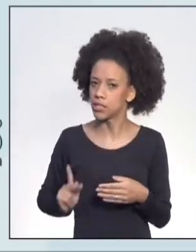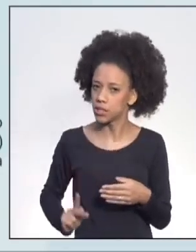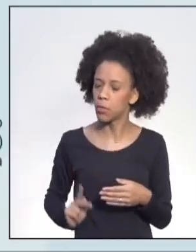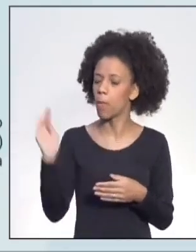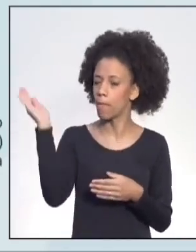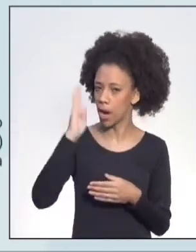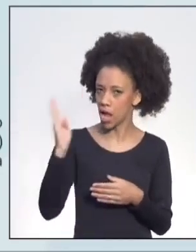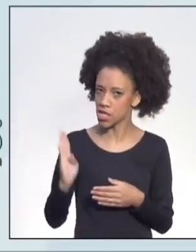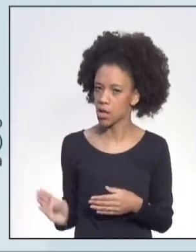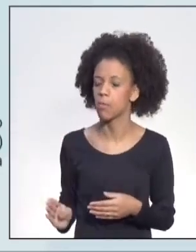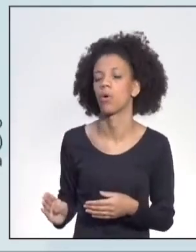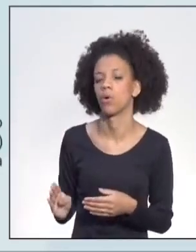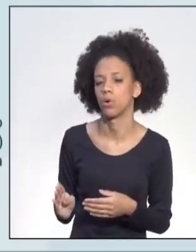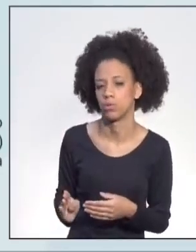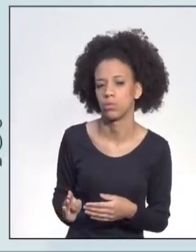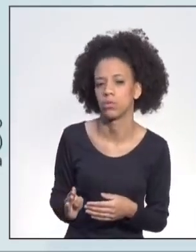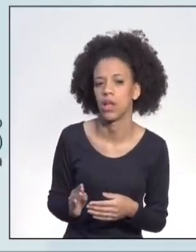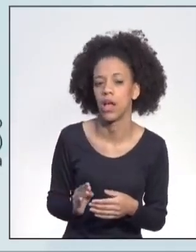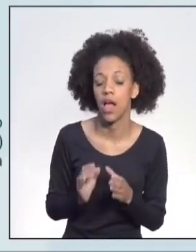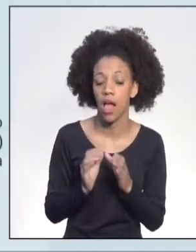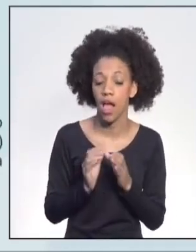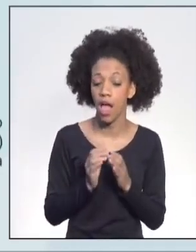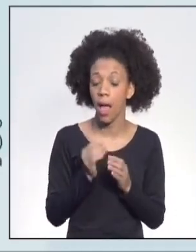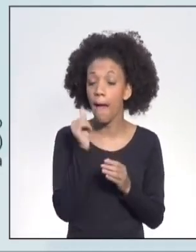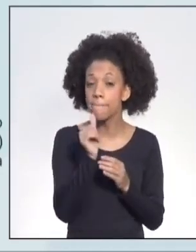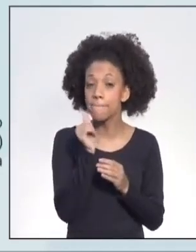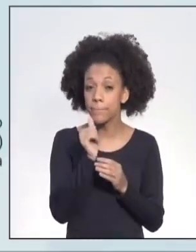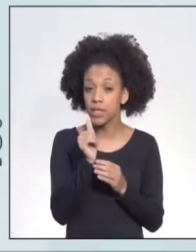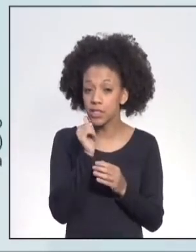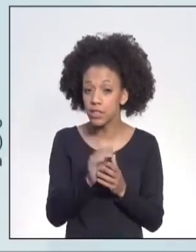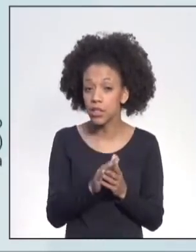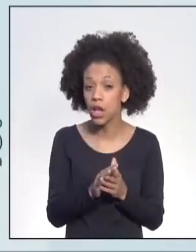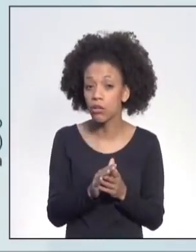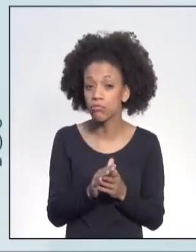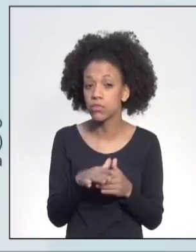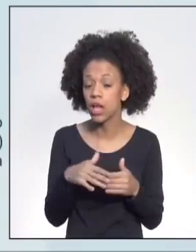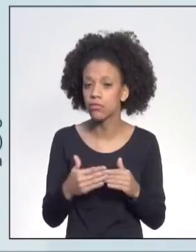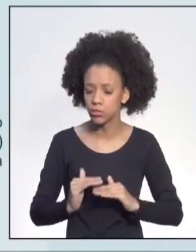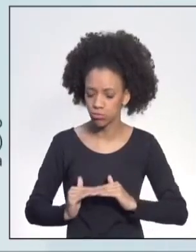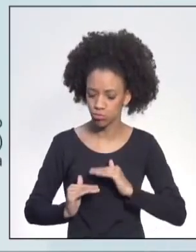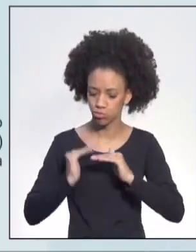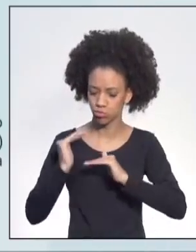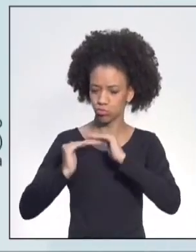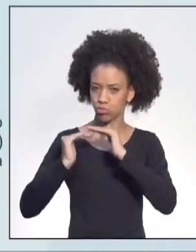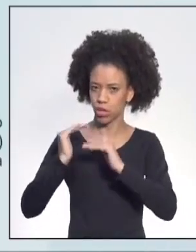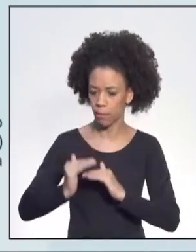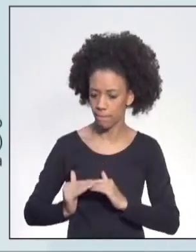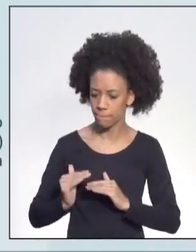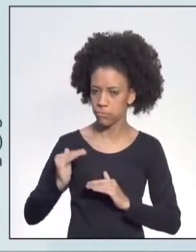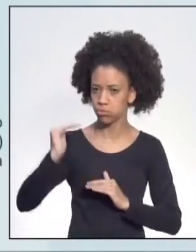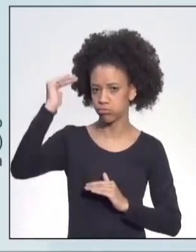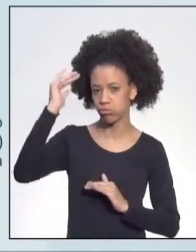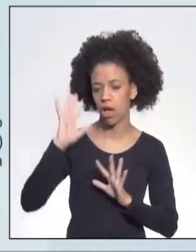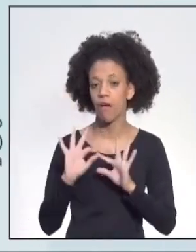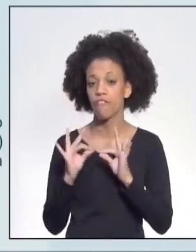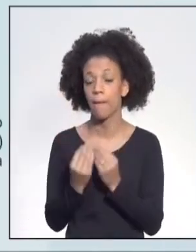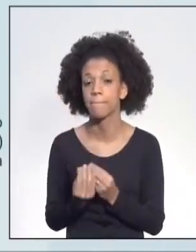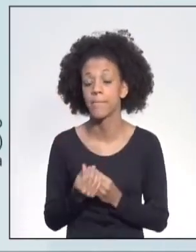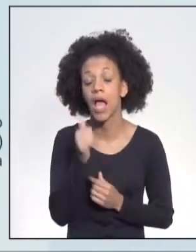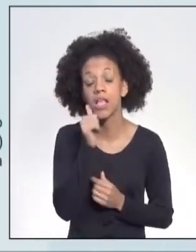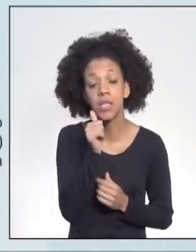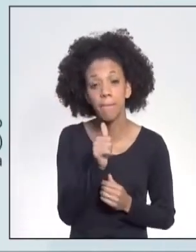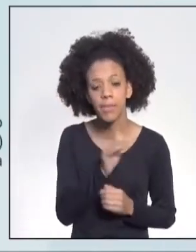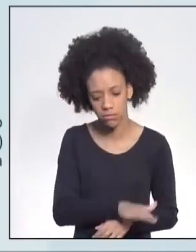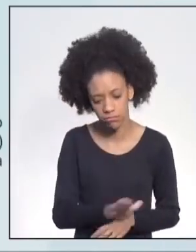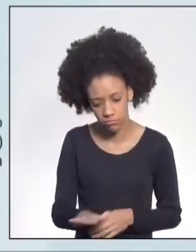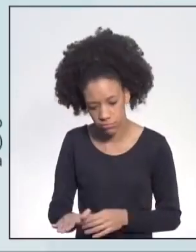era dada às meninas da cultura carajá logo quando elas vão crescendo. Então, eles chamam de família. As meninas recebem um